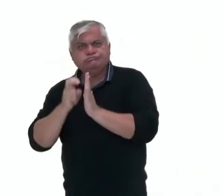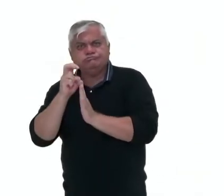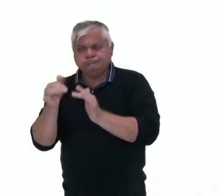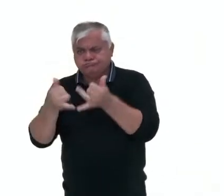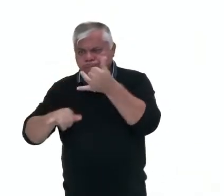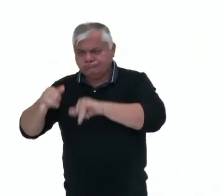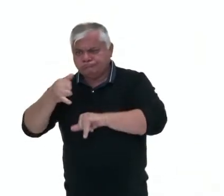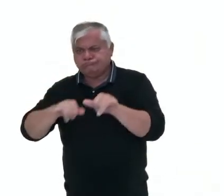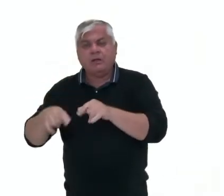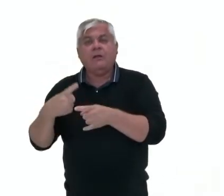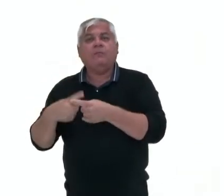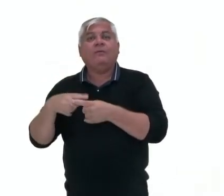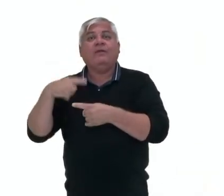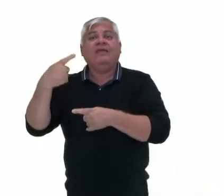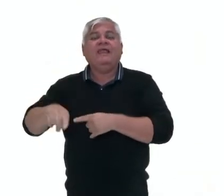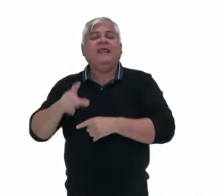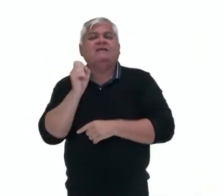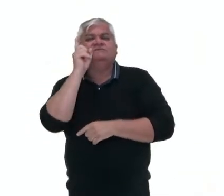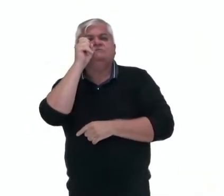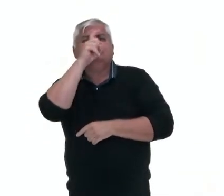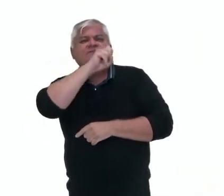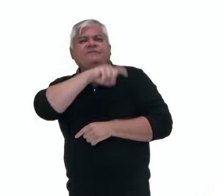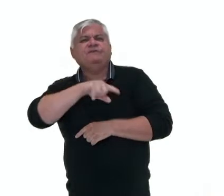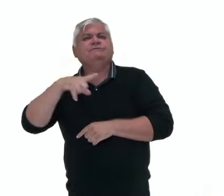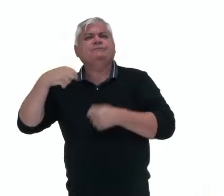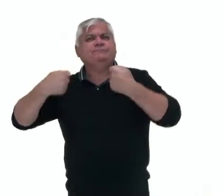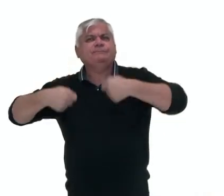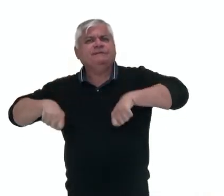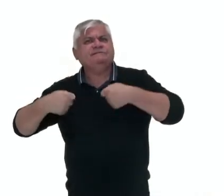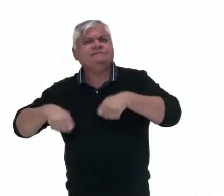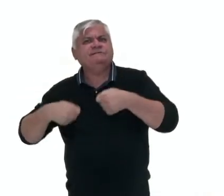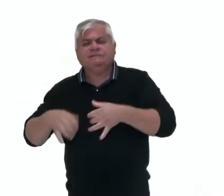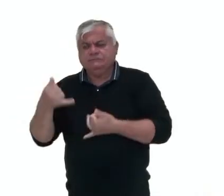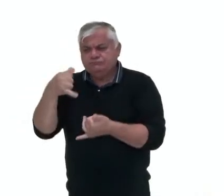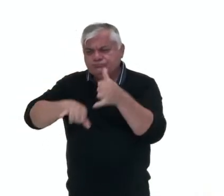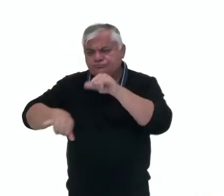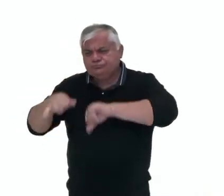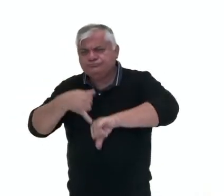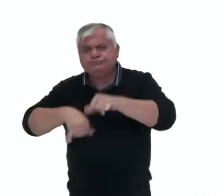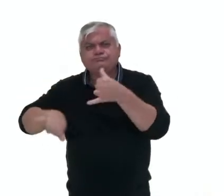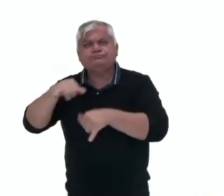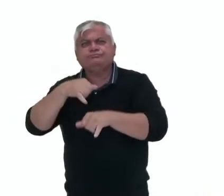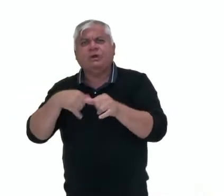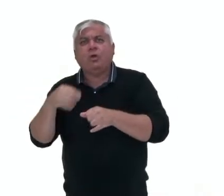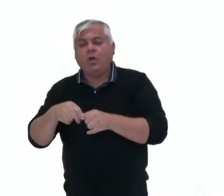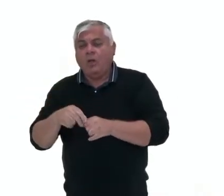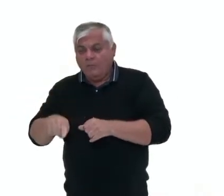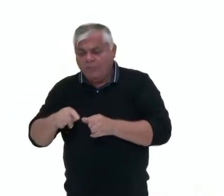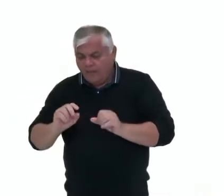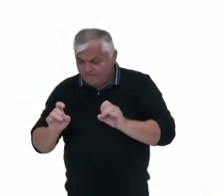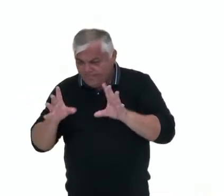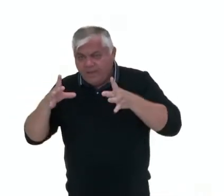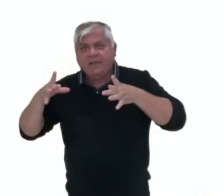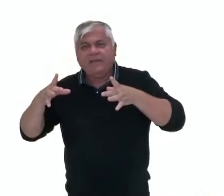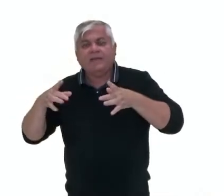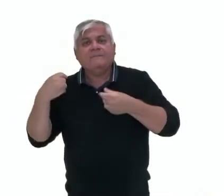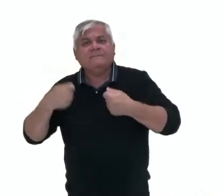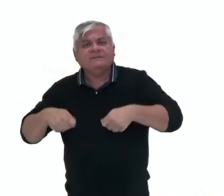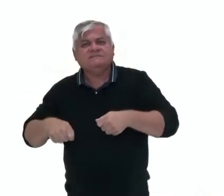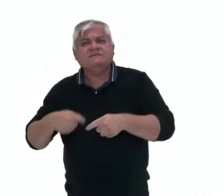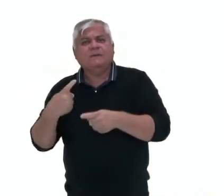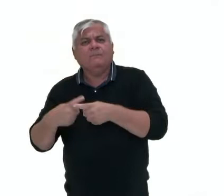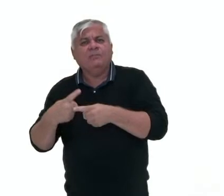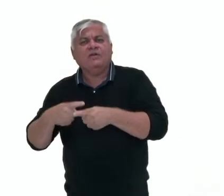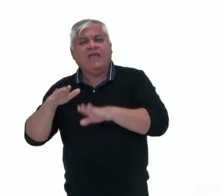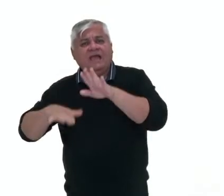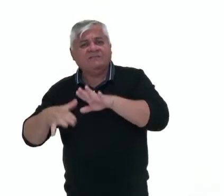a dificuldade, né, que uma reação química precisa suplantar para que ela aconteça, ou seja, por mais que ela seja